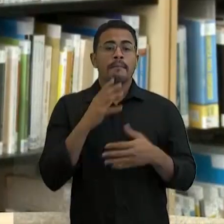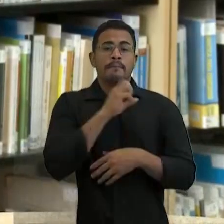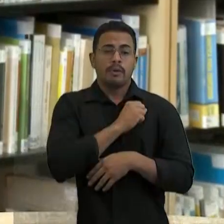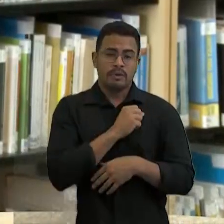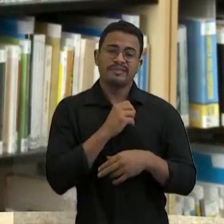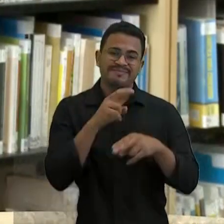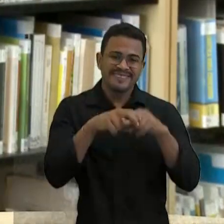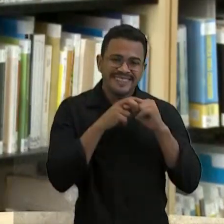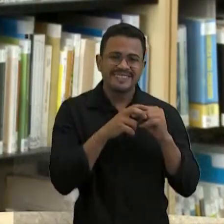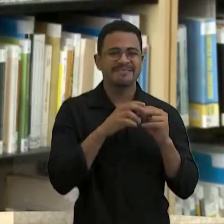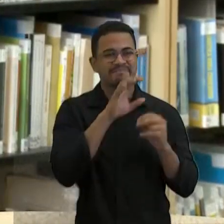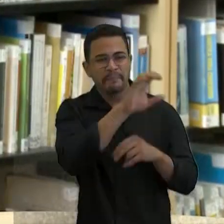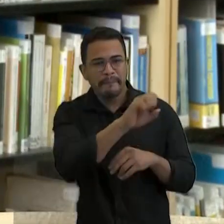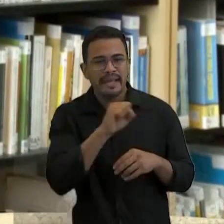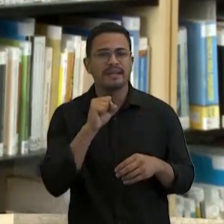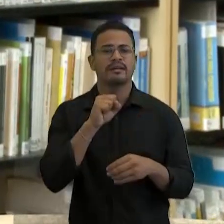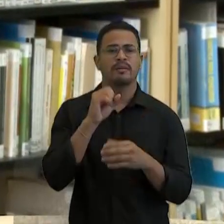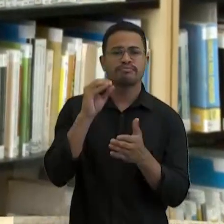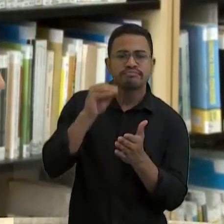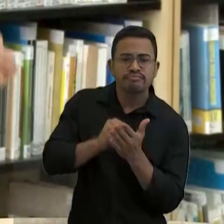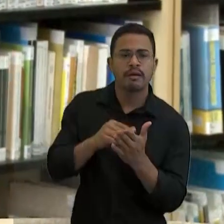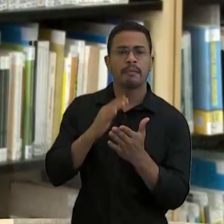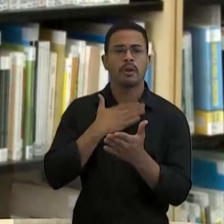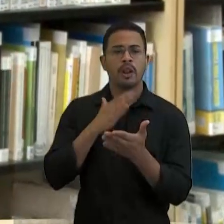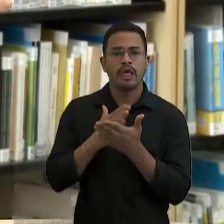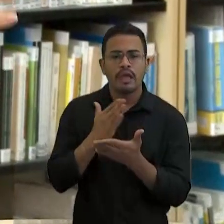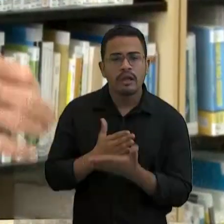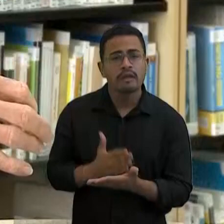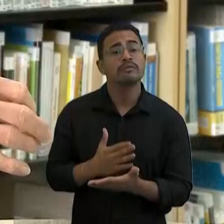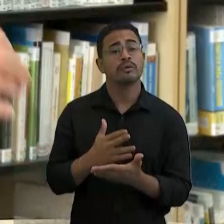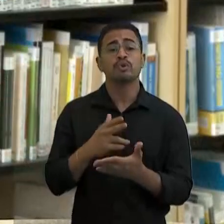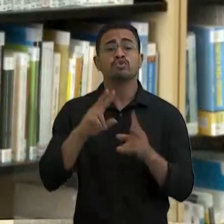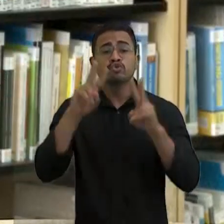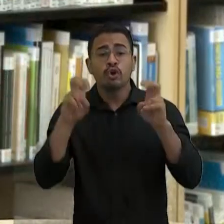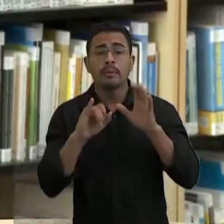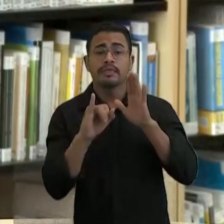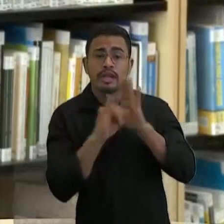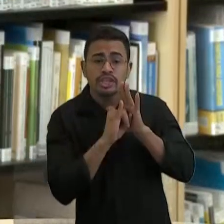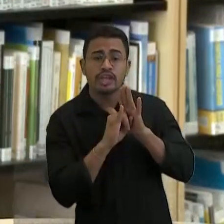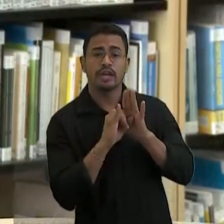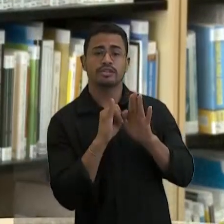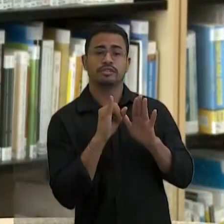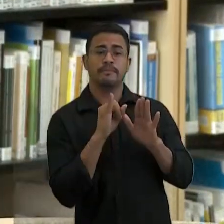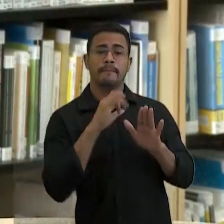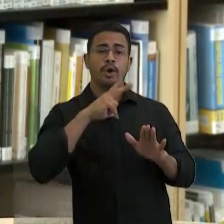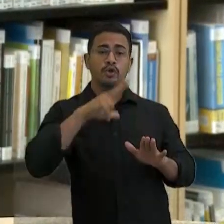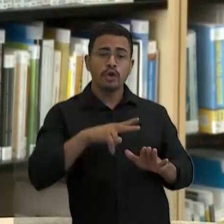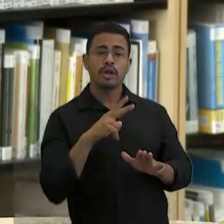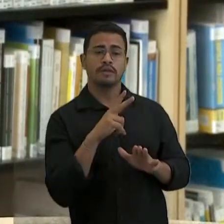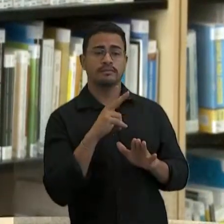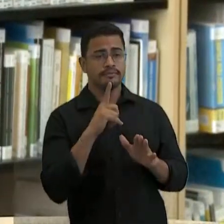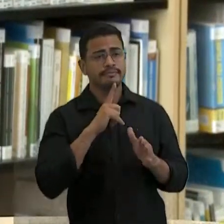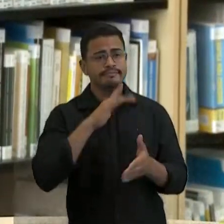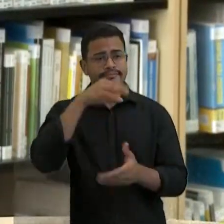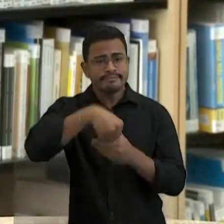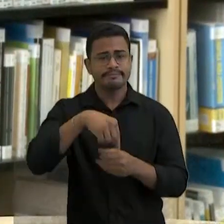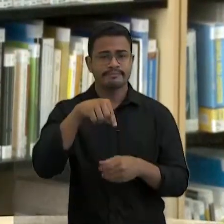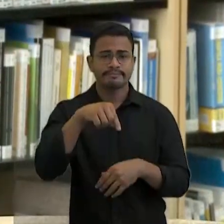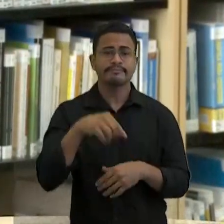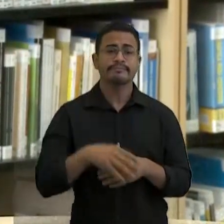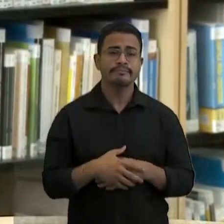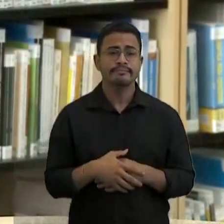desse aspecto da identidade dos portugueses em Os Lusíadas. É o que eu